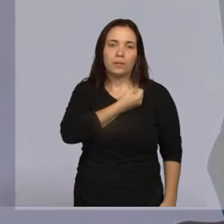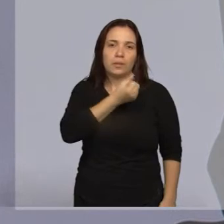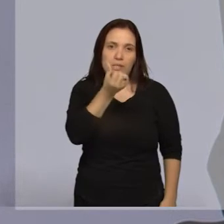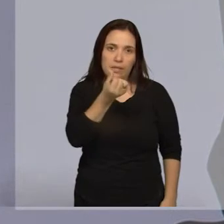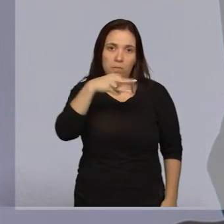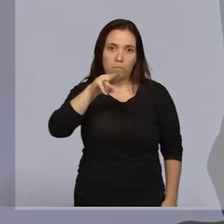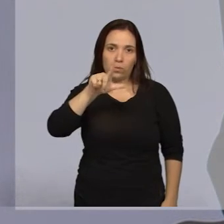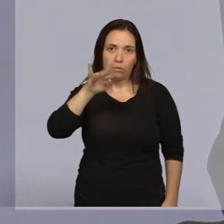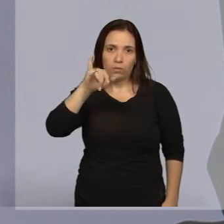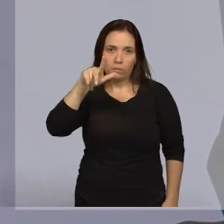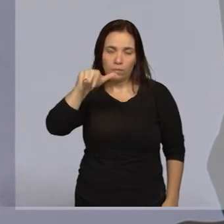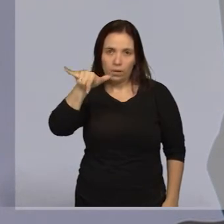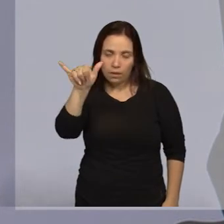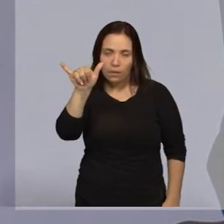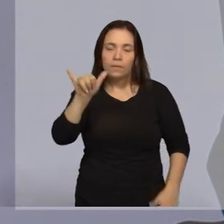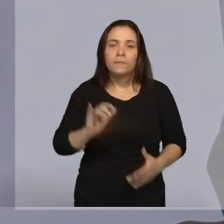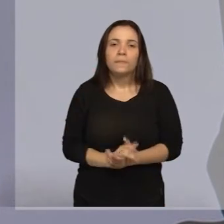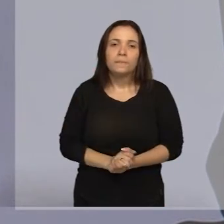da Multiplay.